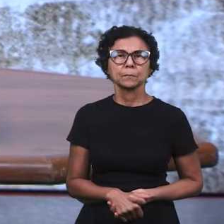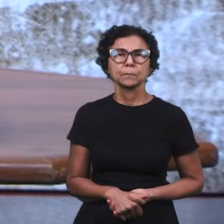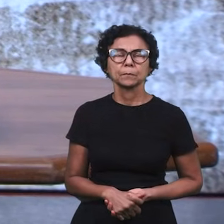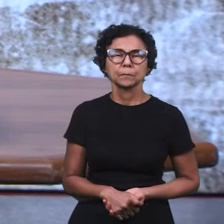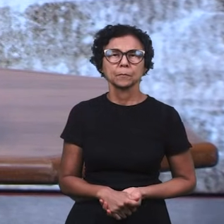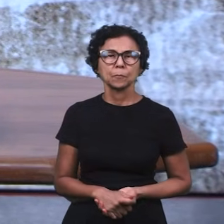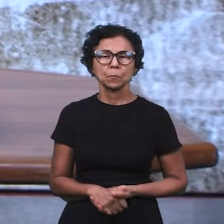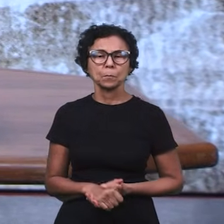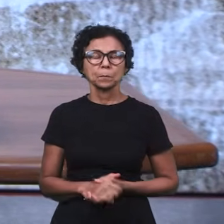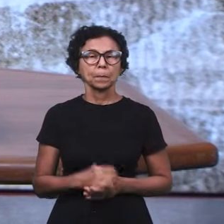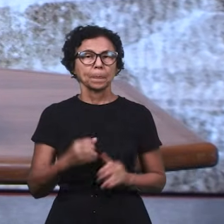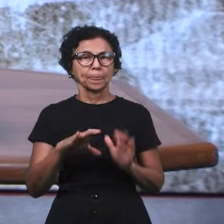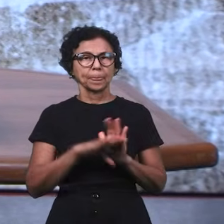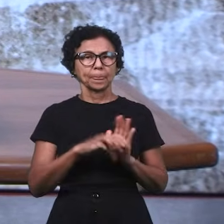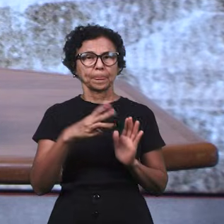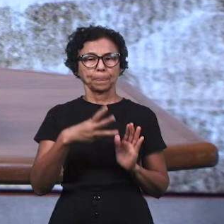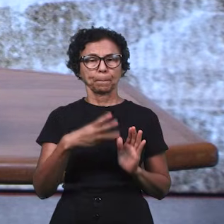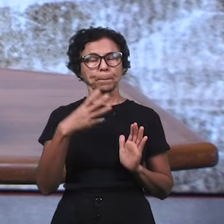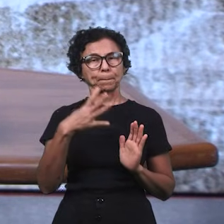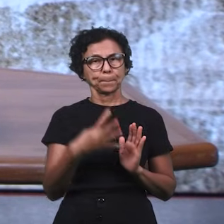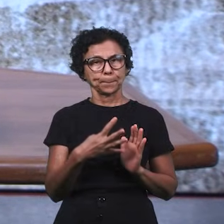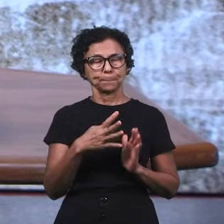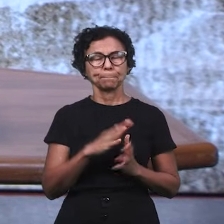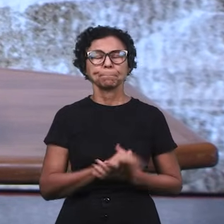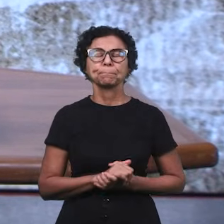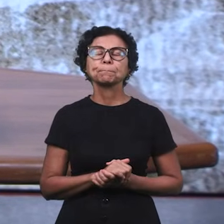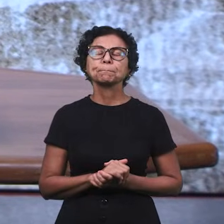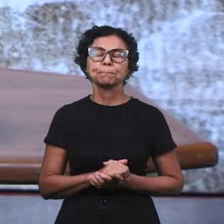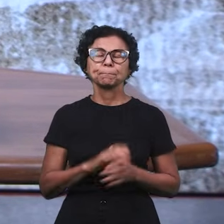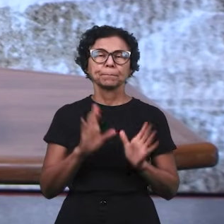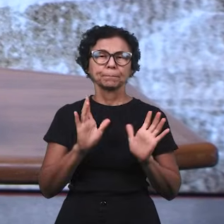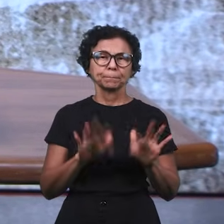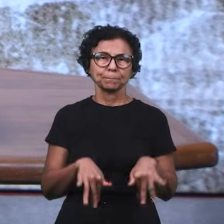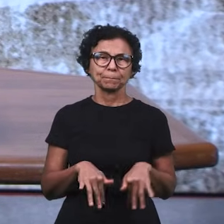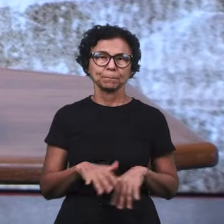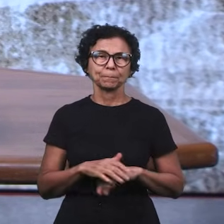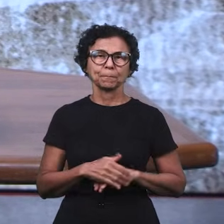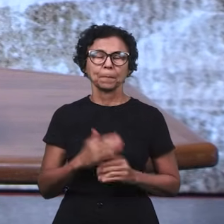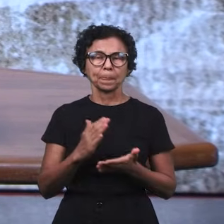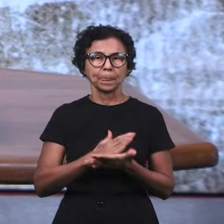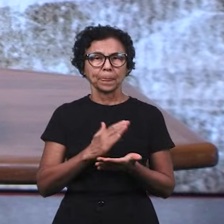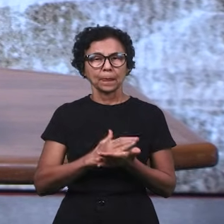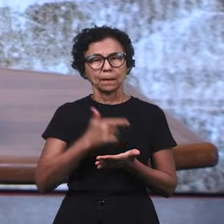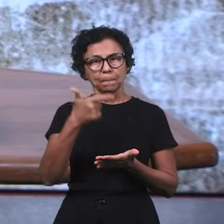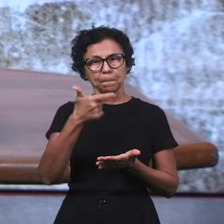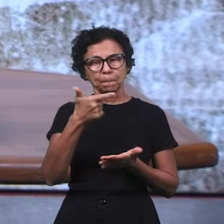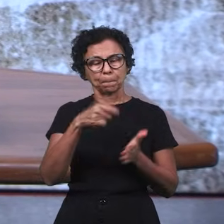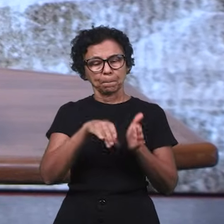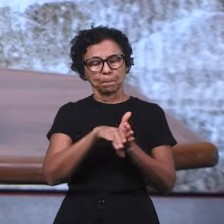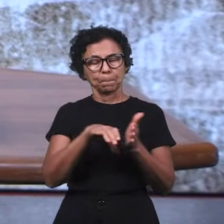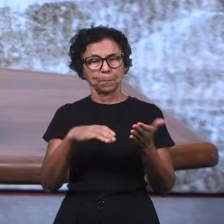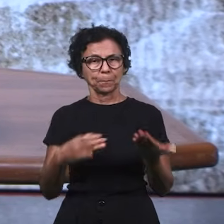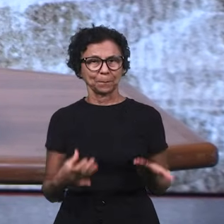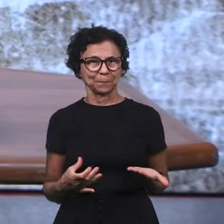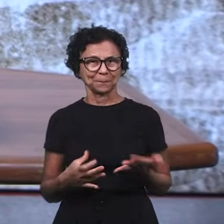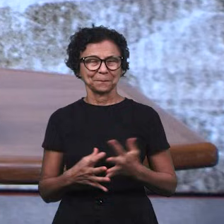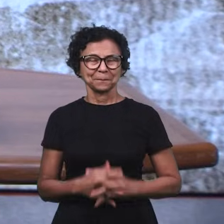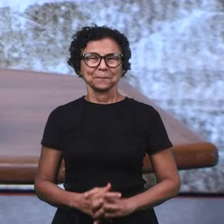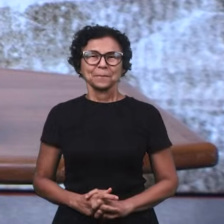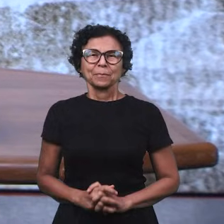capítulo 34 do segundo livro das Crônicas, encerrando aqui, vendo